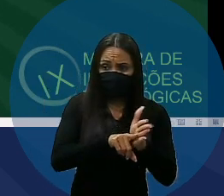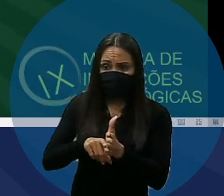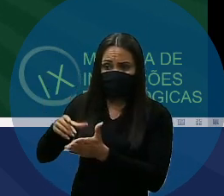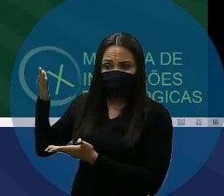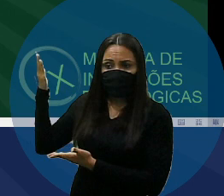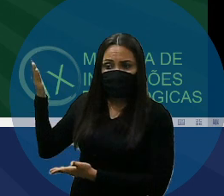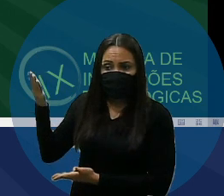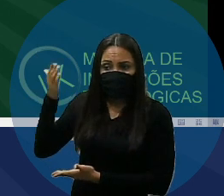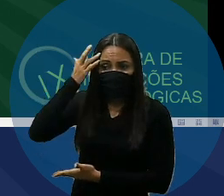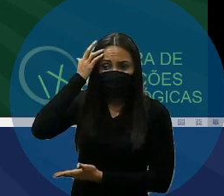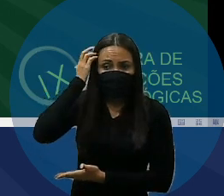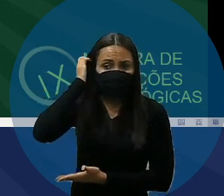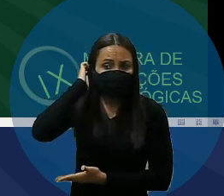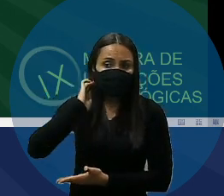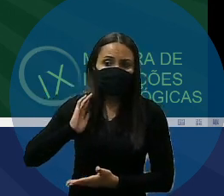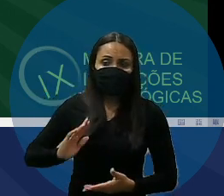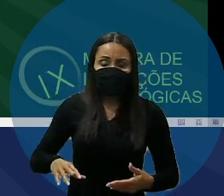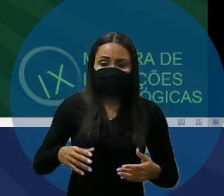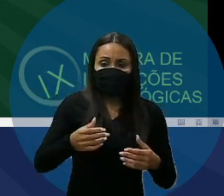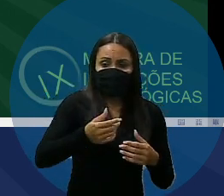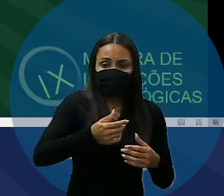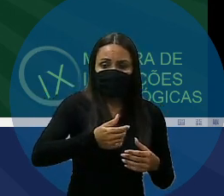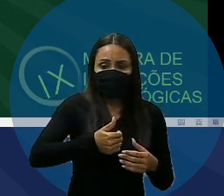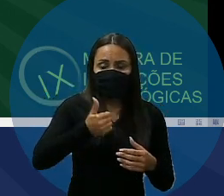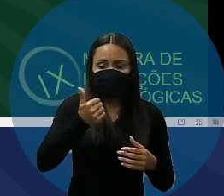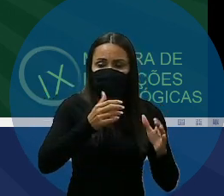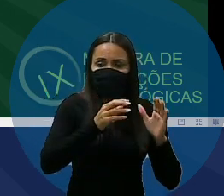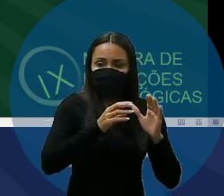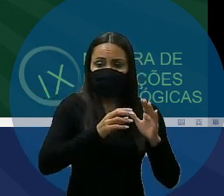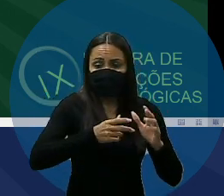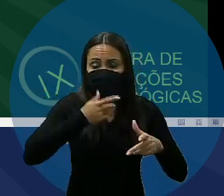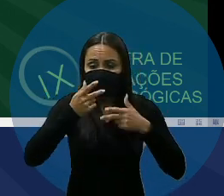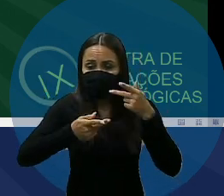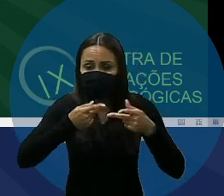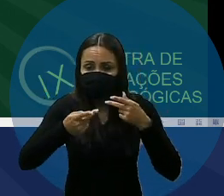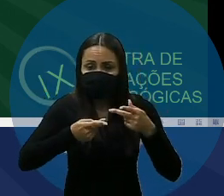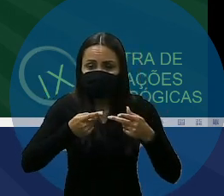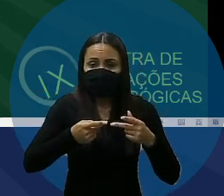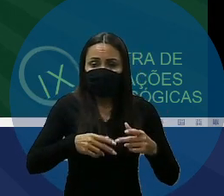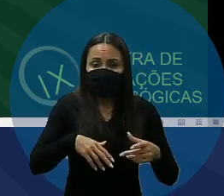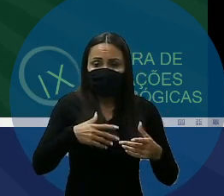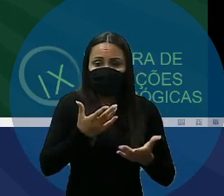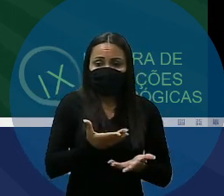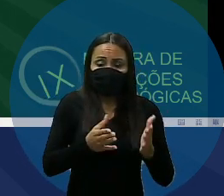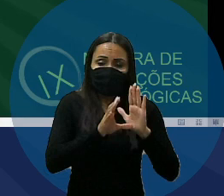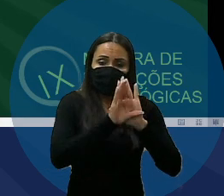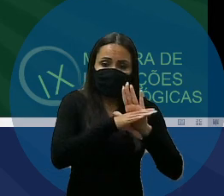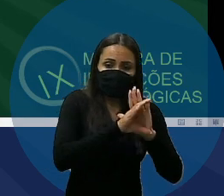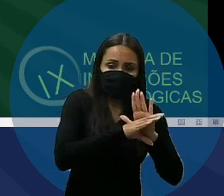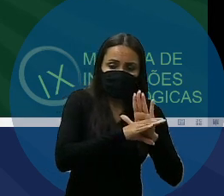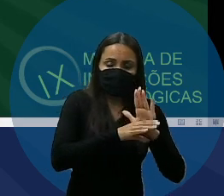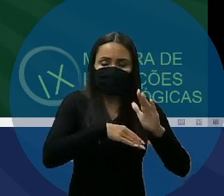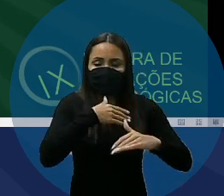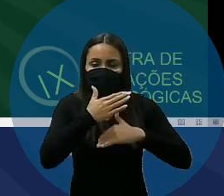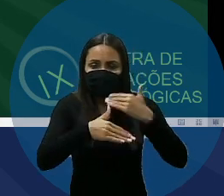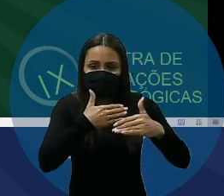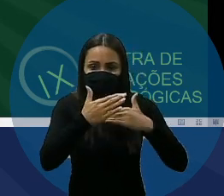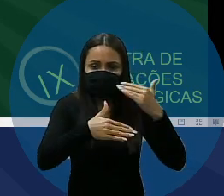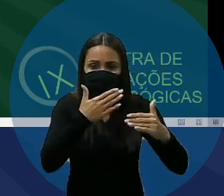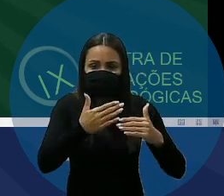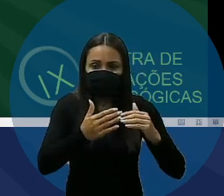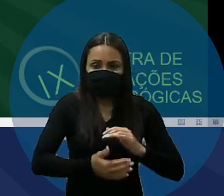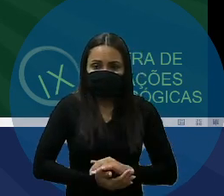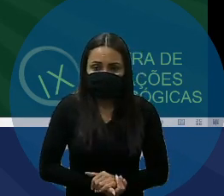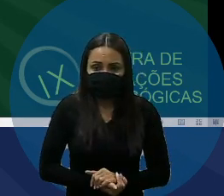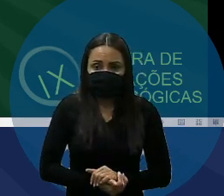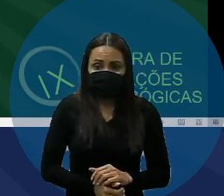ele fala... Primeiro tem um capítulo falando sobre o conceito, depois tem a construção e as atividades. Foi os